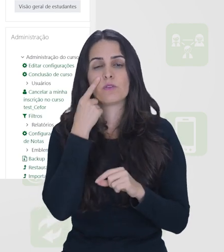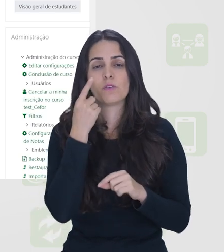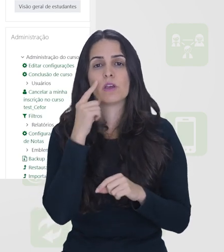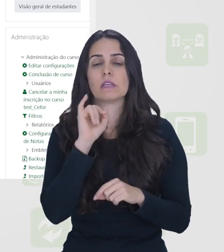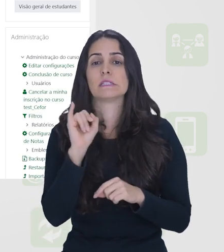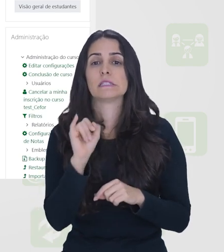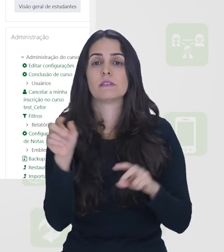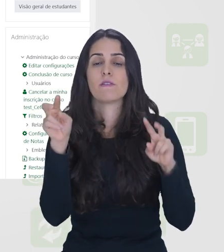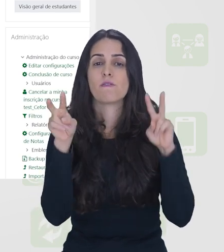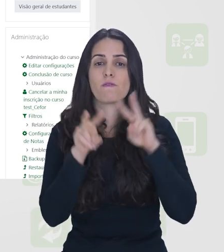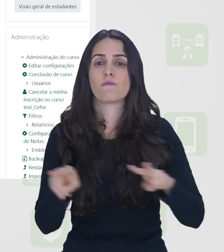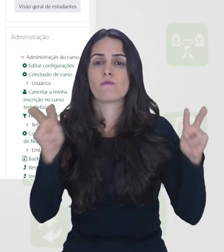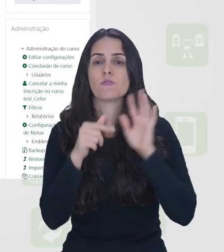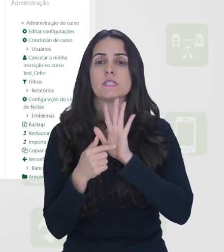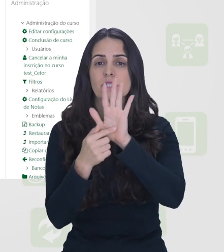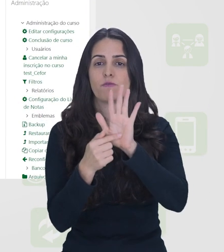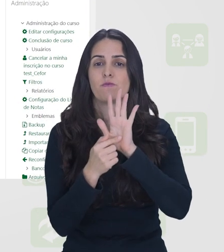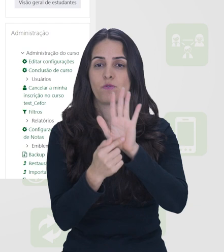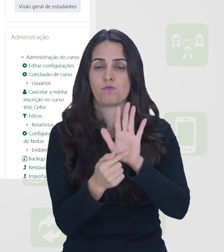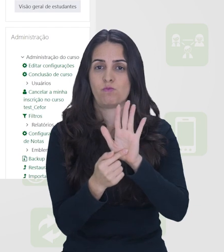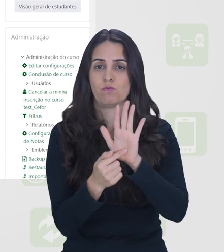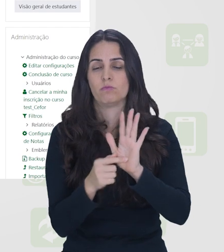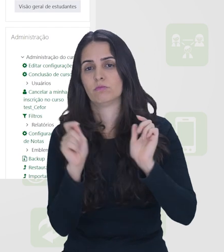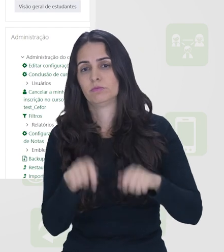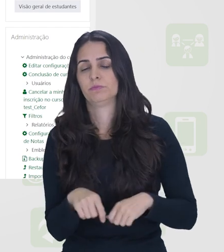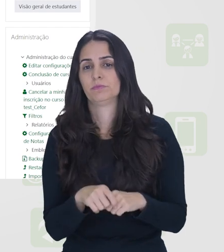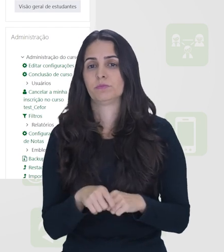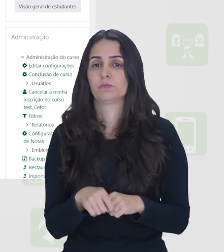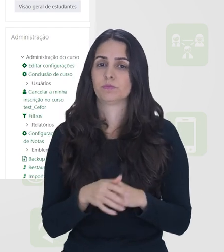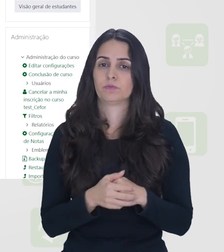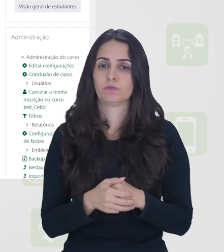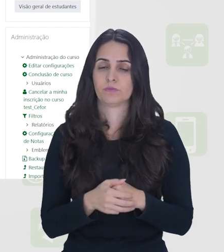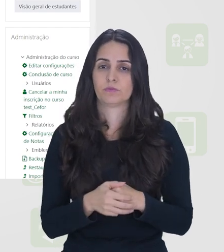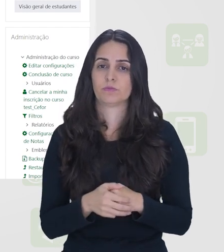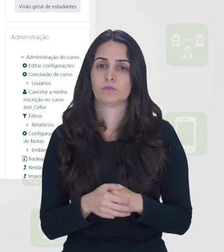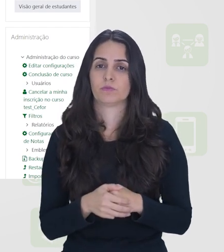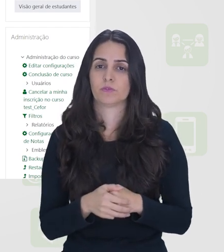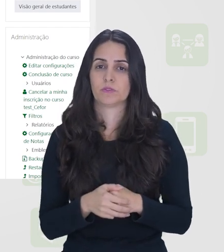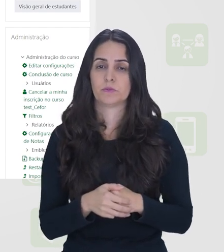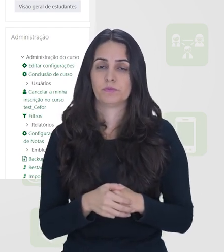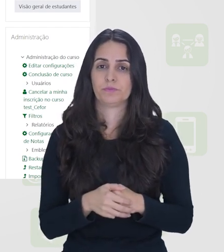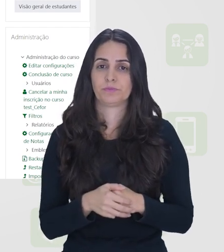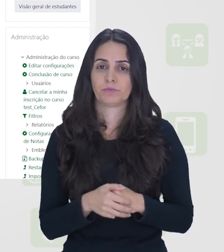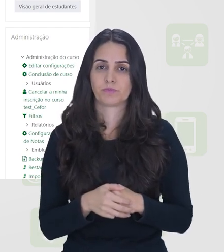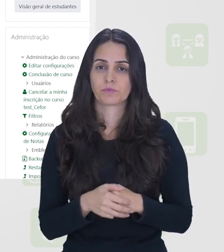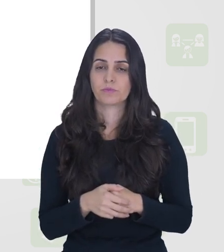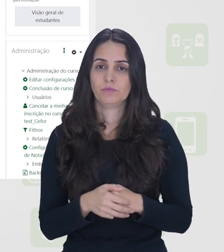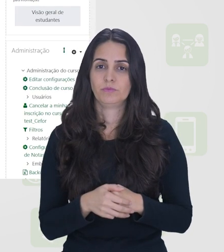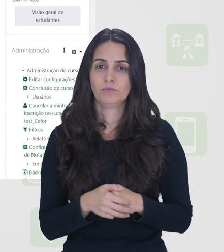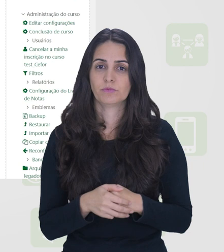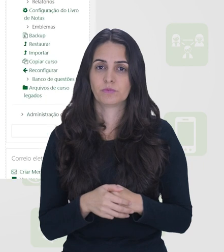é verificar se tá tudo visível Então posso clicar nesse botão de ativar edição aqui em